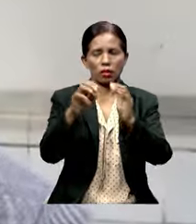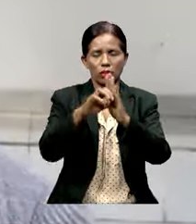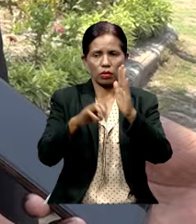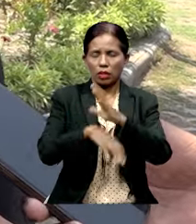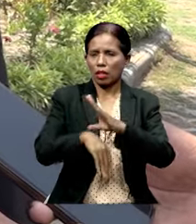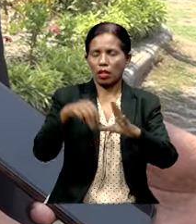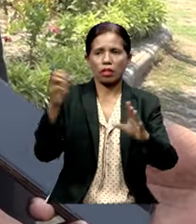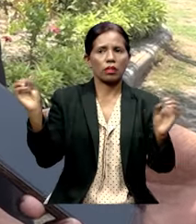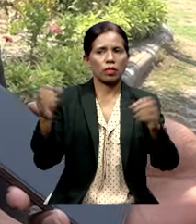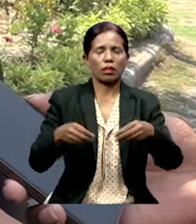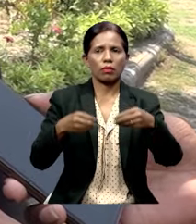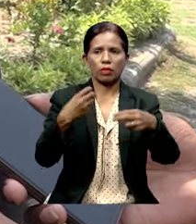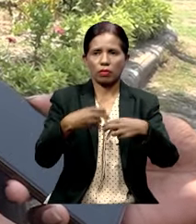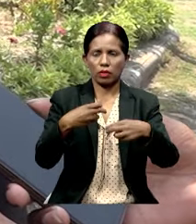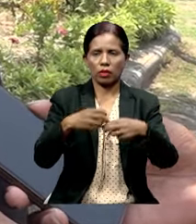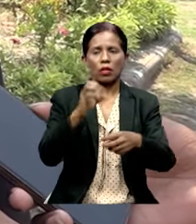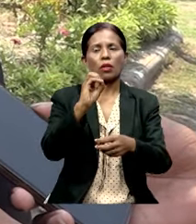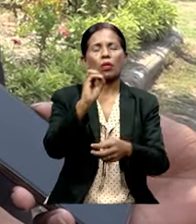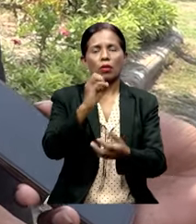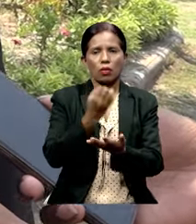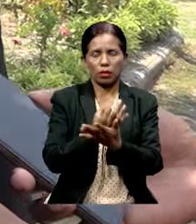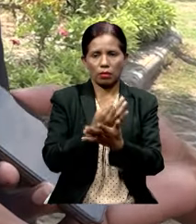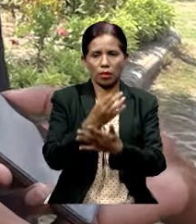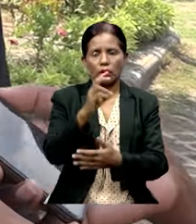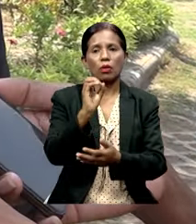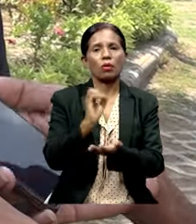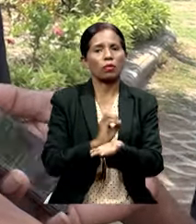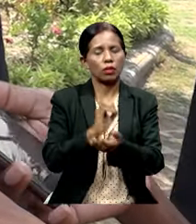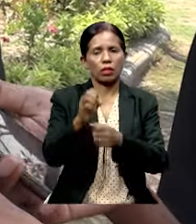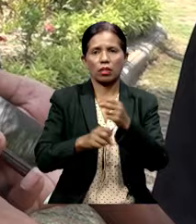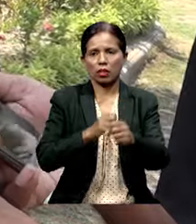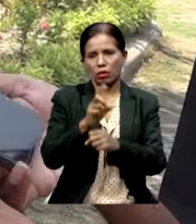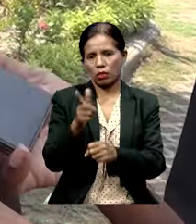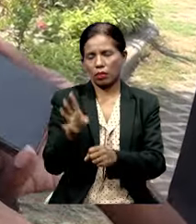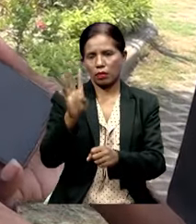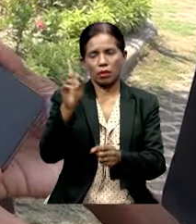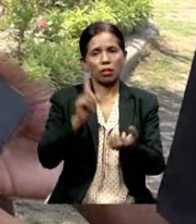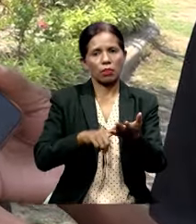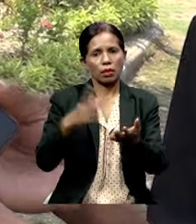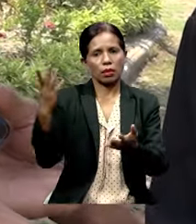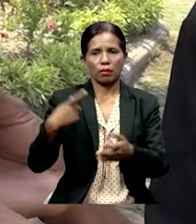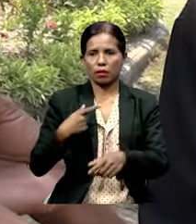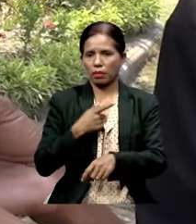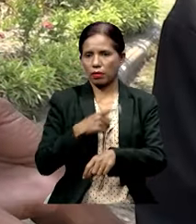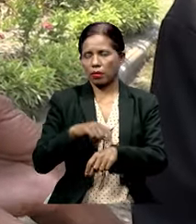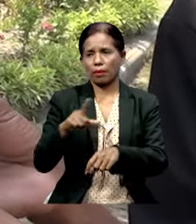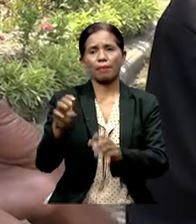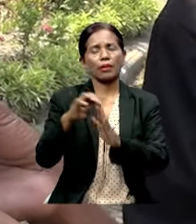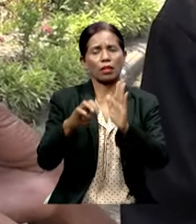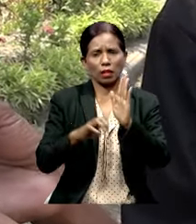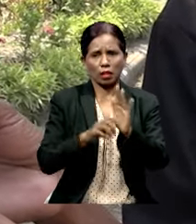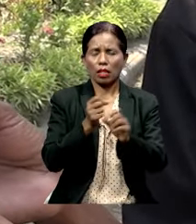resignan, sila foi impacto ba orçamento Raioa, batinang riuroron resinhat, nebe maksei debate e a Parlamento Nacional. Estado ne